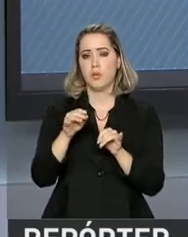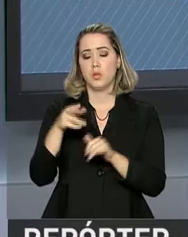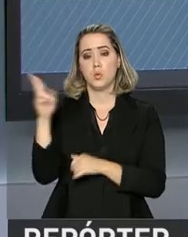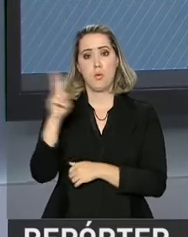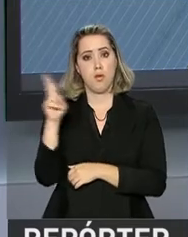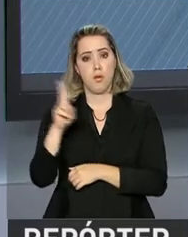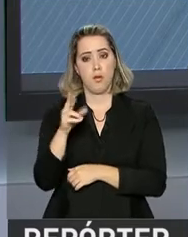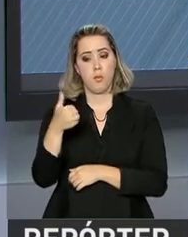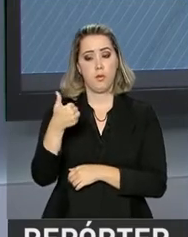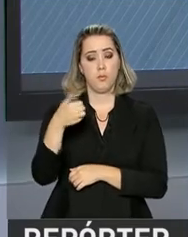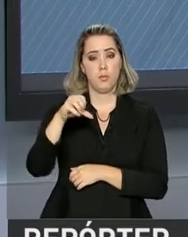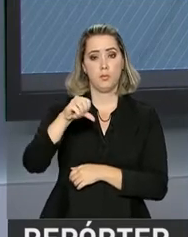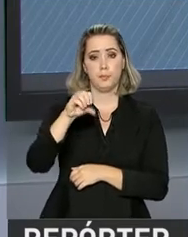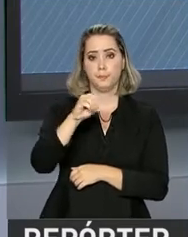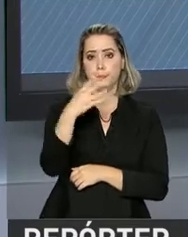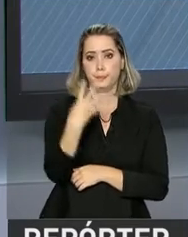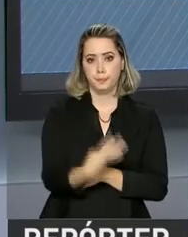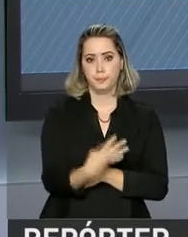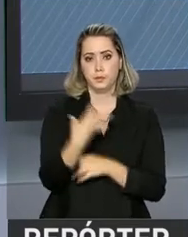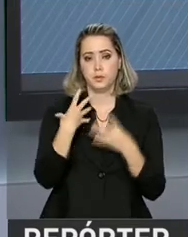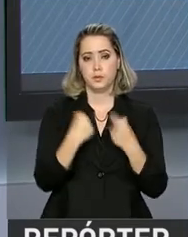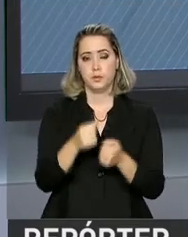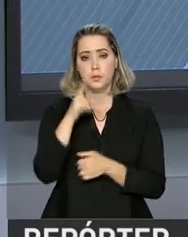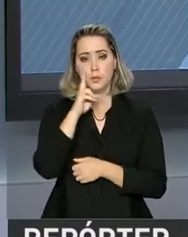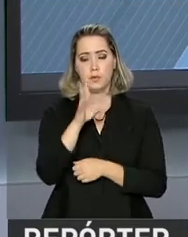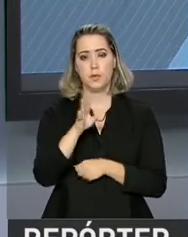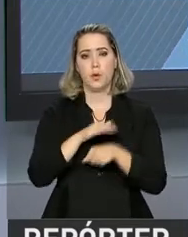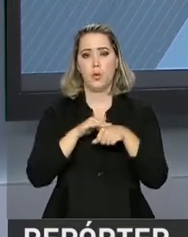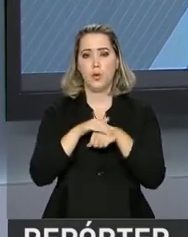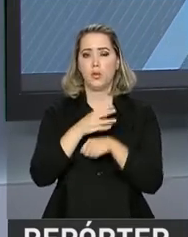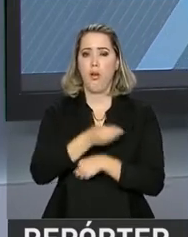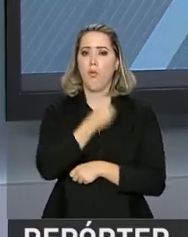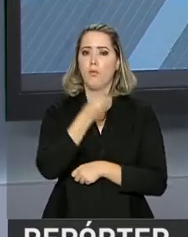em 1994. Vamos conversar ao vivo com o